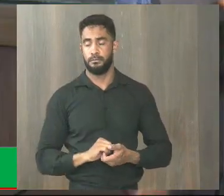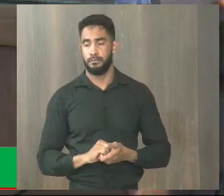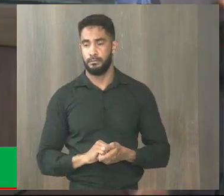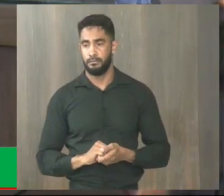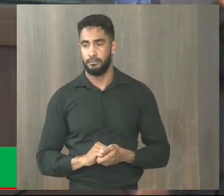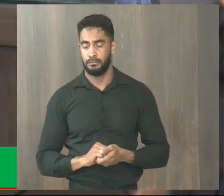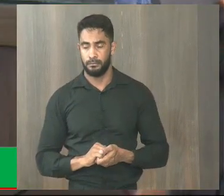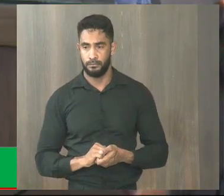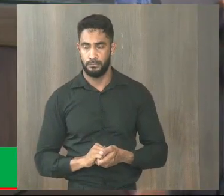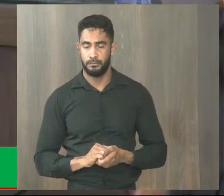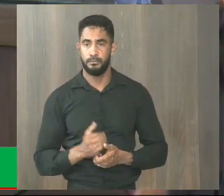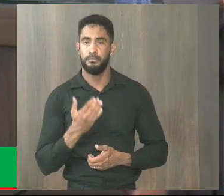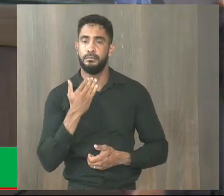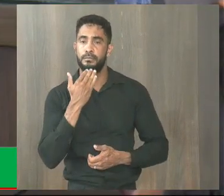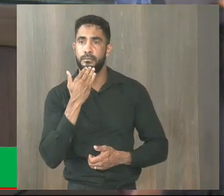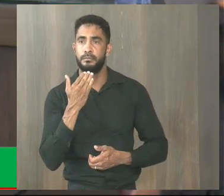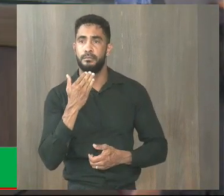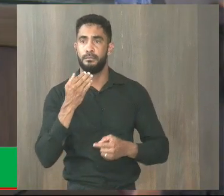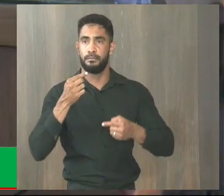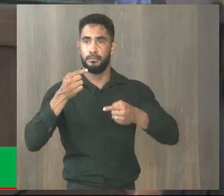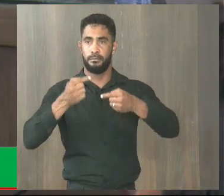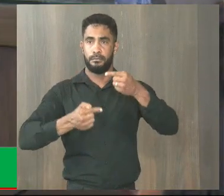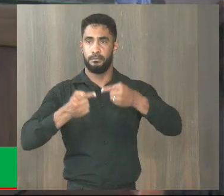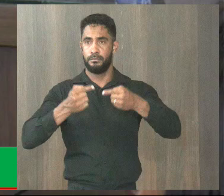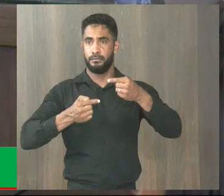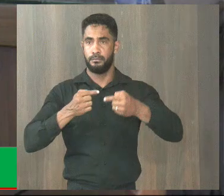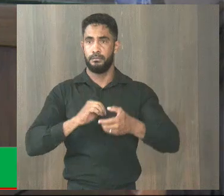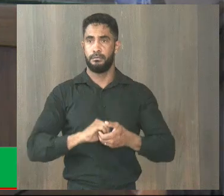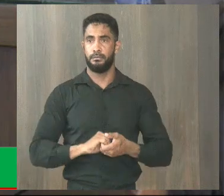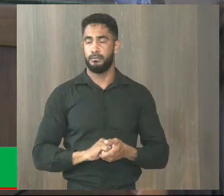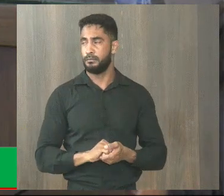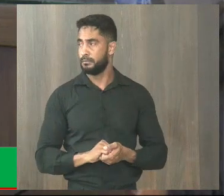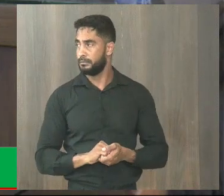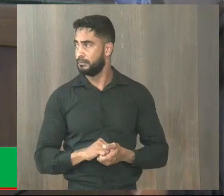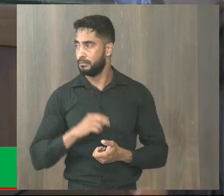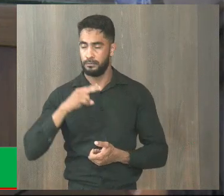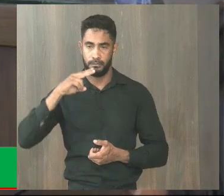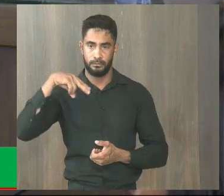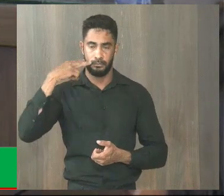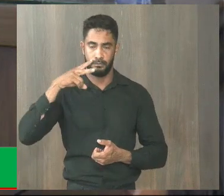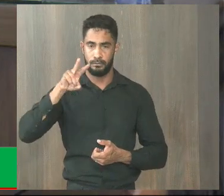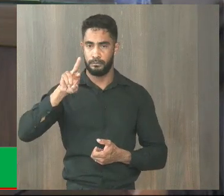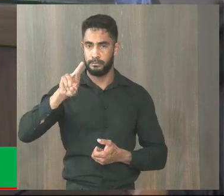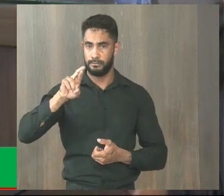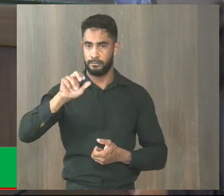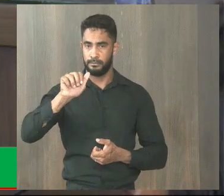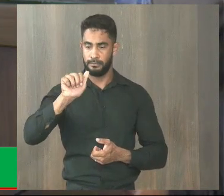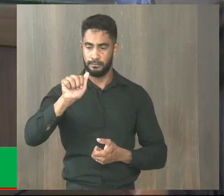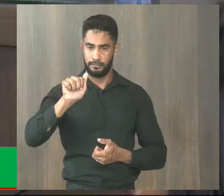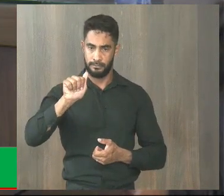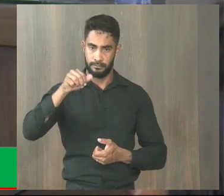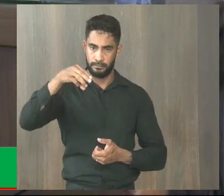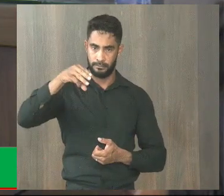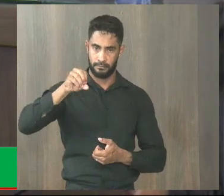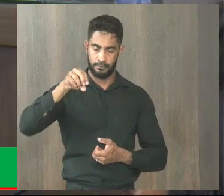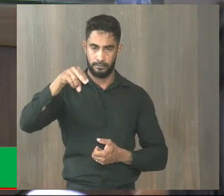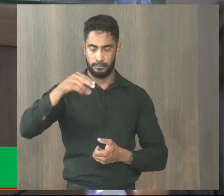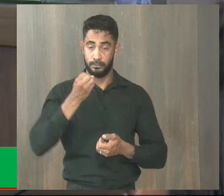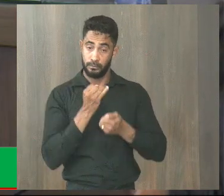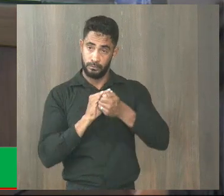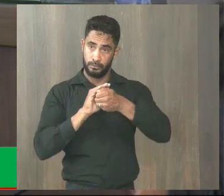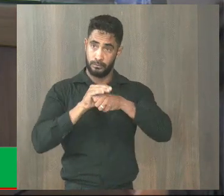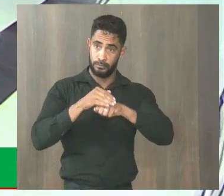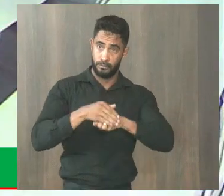Os requerimentos estão em discussão. Palavra, presidente. Com a palavra, vereador Ramon Alexandre. Obrigado, presidente. Boa noite,